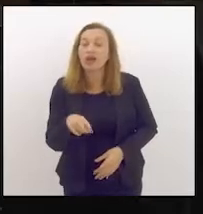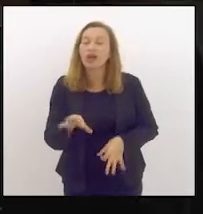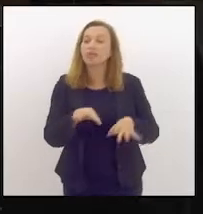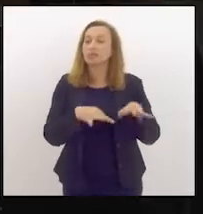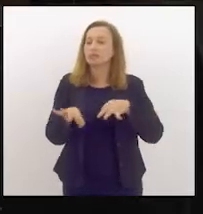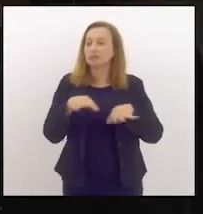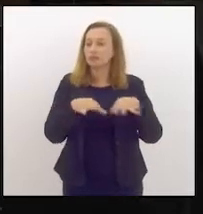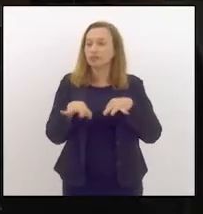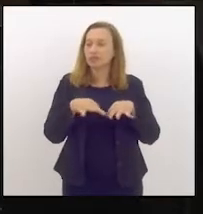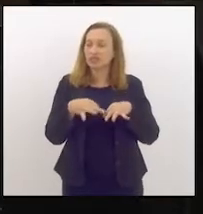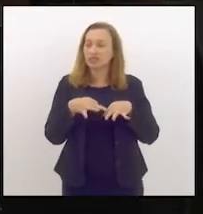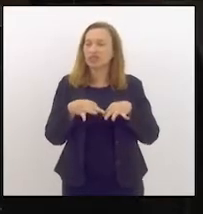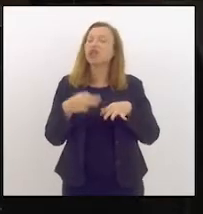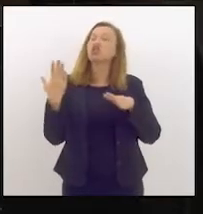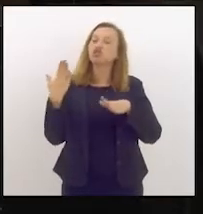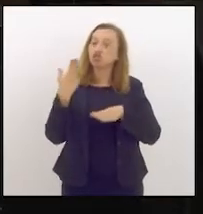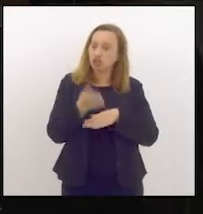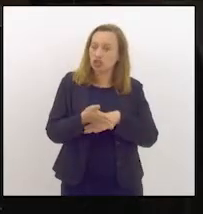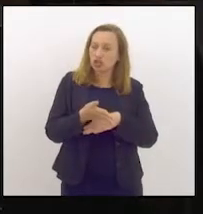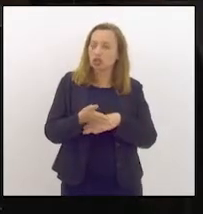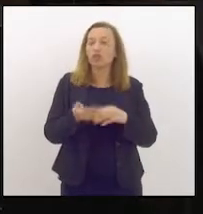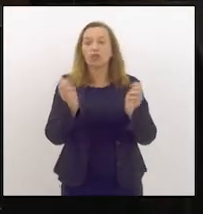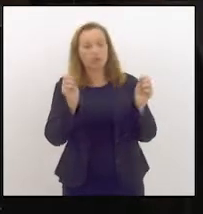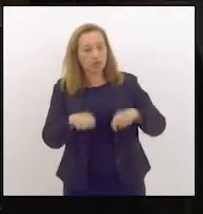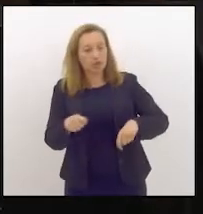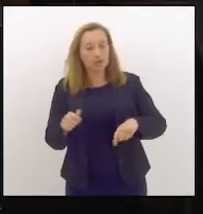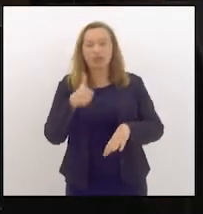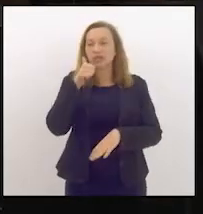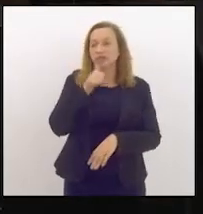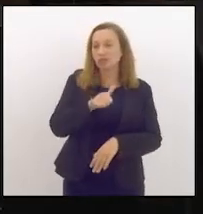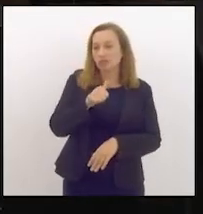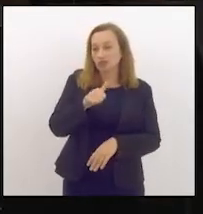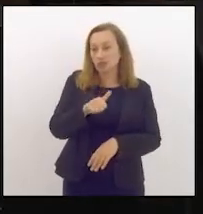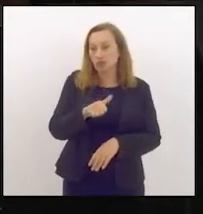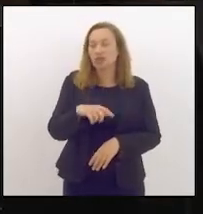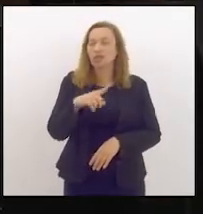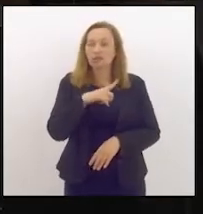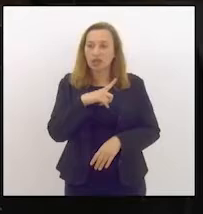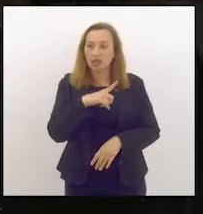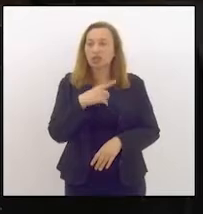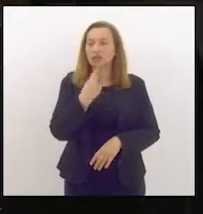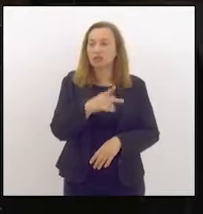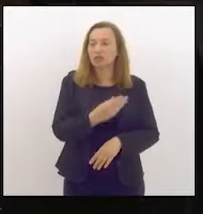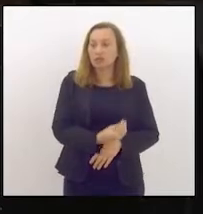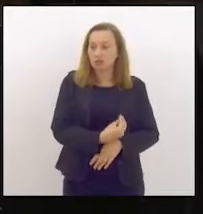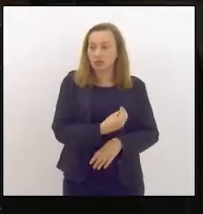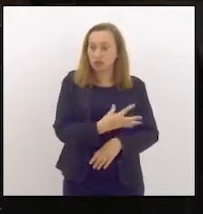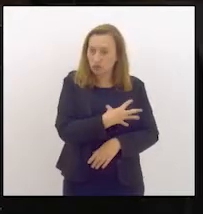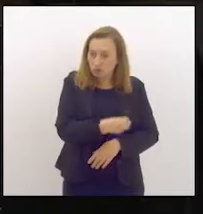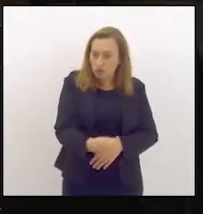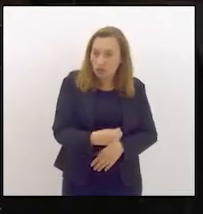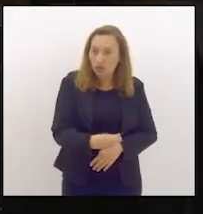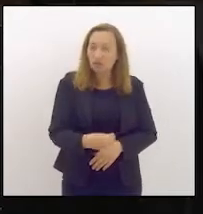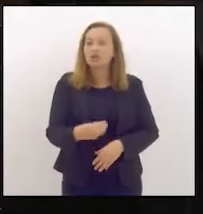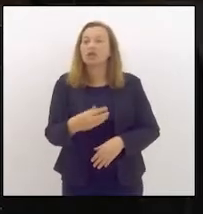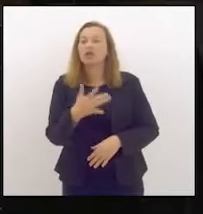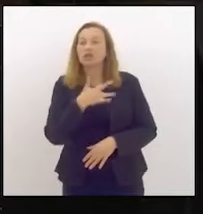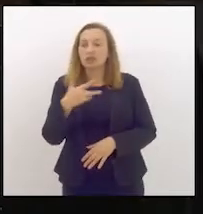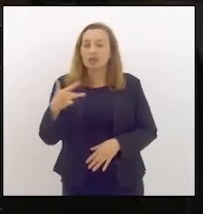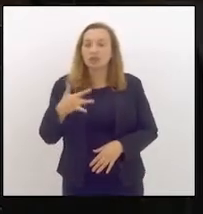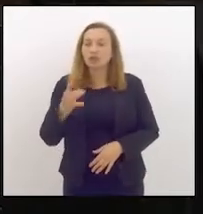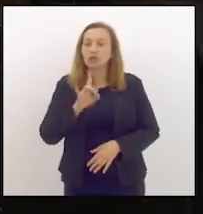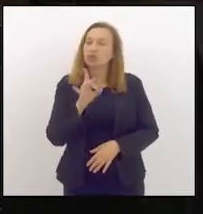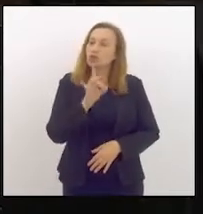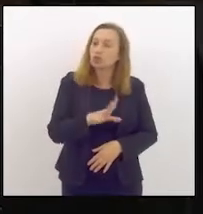programa que tem a ver diretamente com a possibilidade das mulheres terem os seus filhos garantindo a saúde